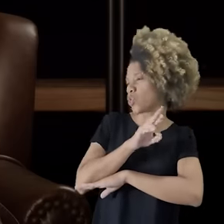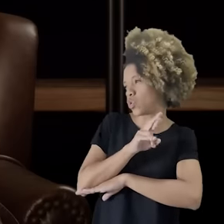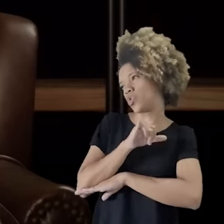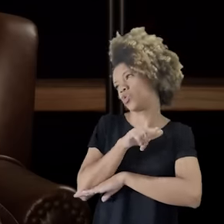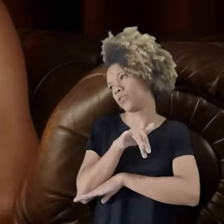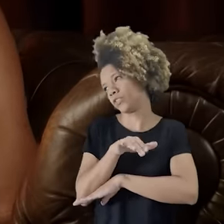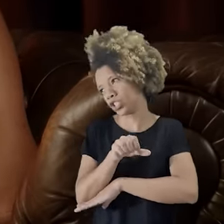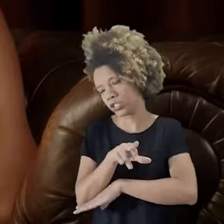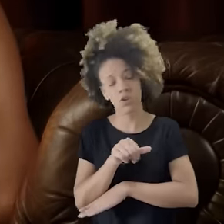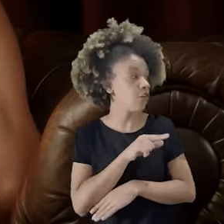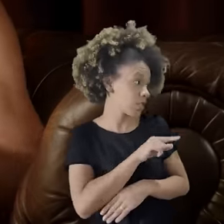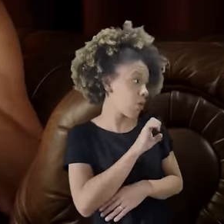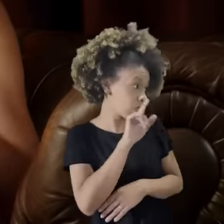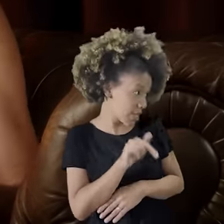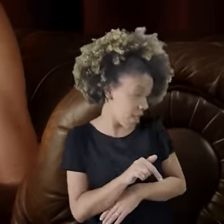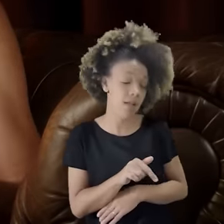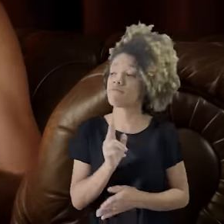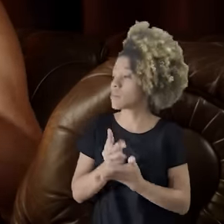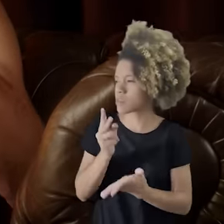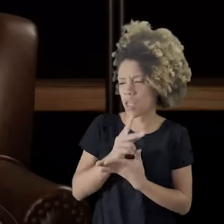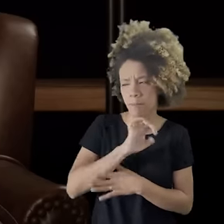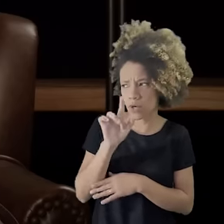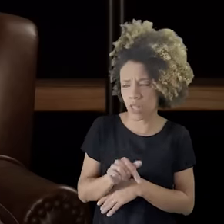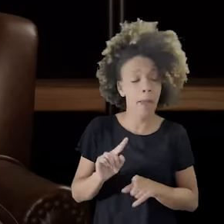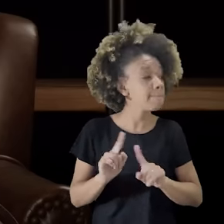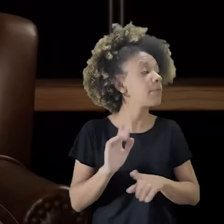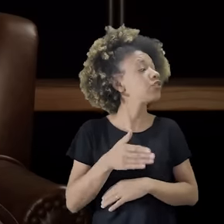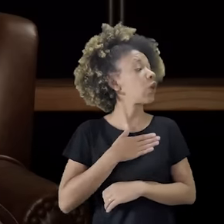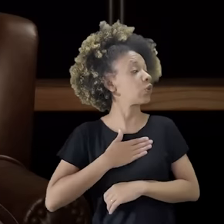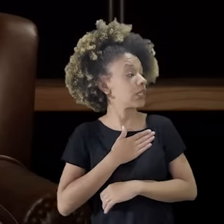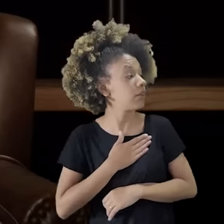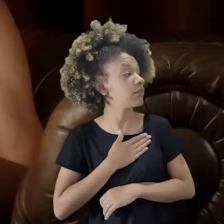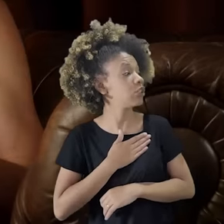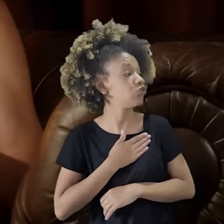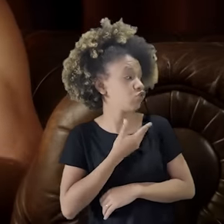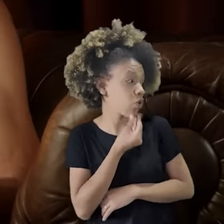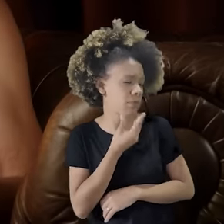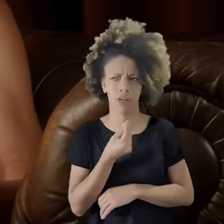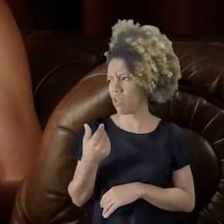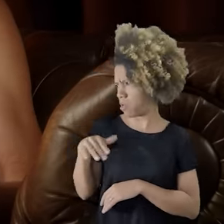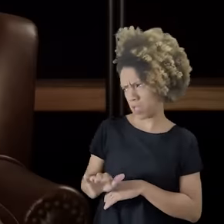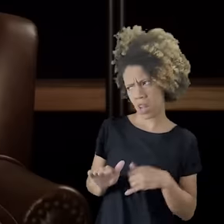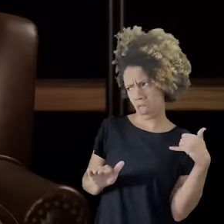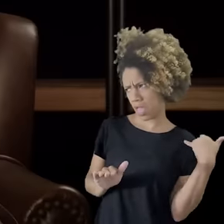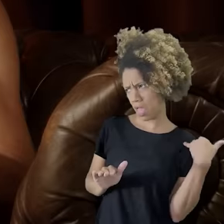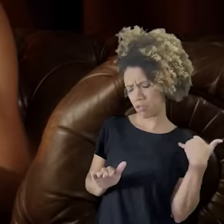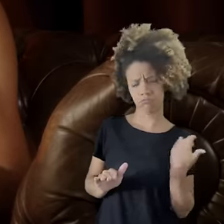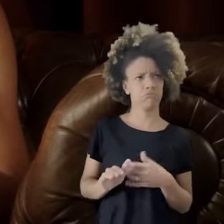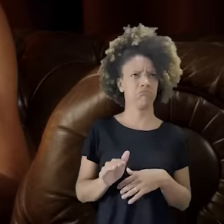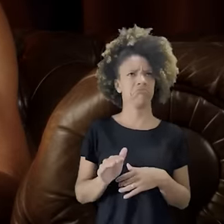Pinto sempre foi o Zé Mas você era aquela época já gostava de homem desde criança